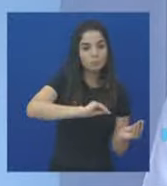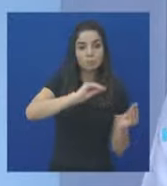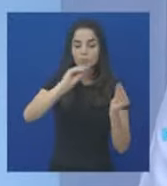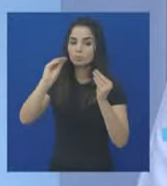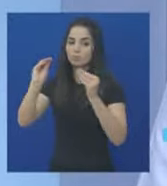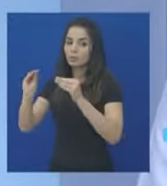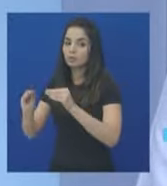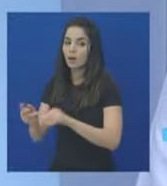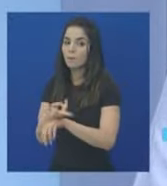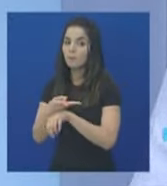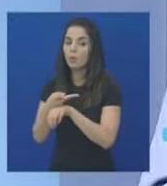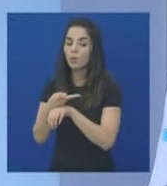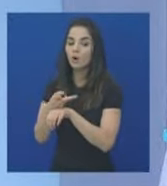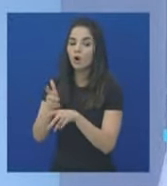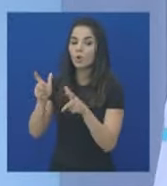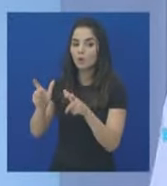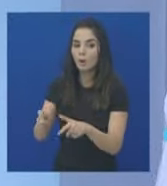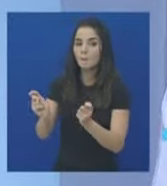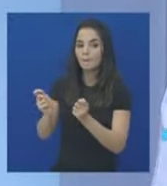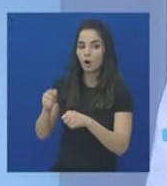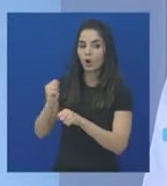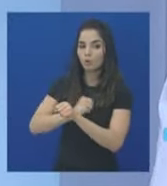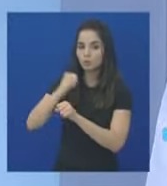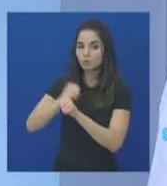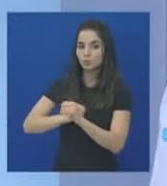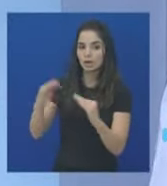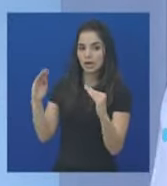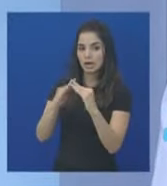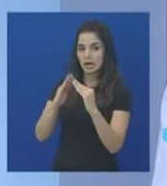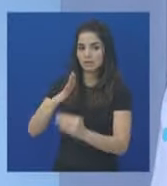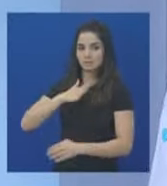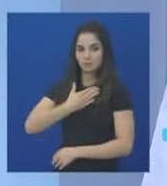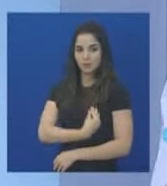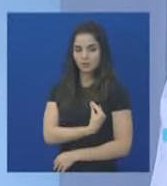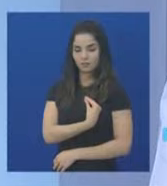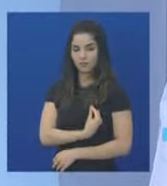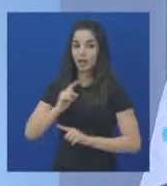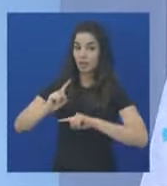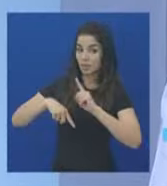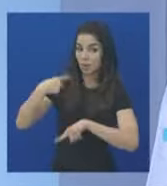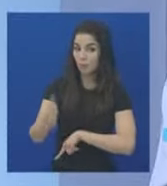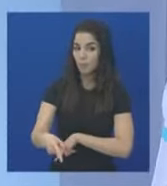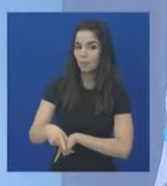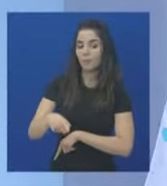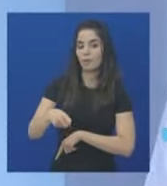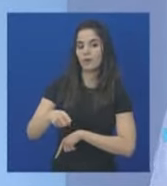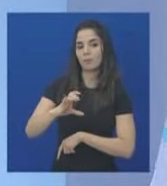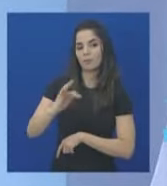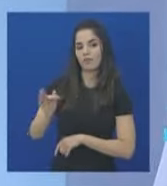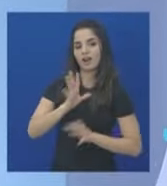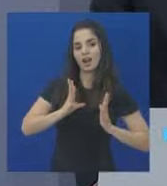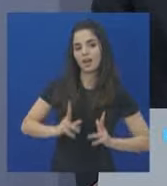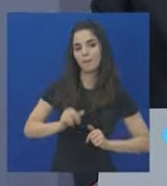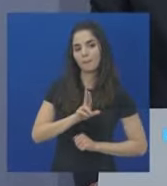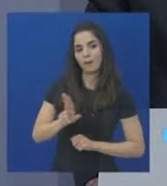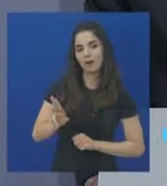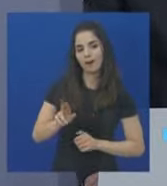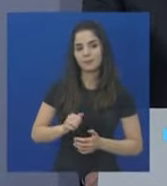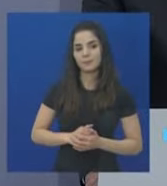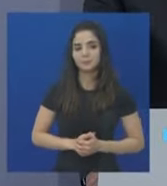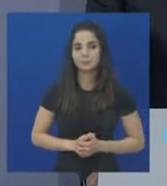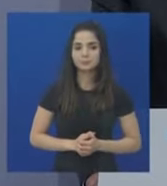Minha Casa Minha Vida depois que limparmos o nome da cidade de Cabo Frio, que hoje é ficha suja. Tá certo.